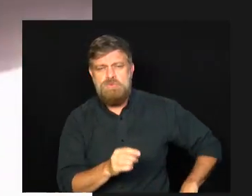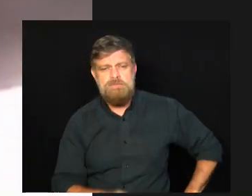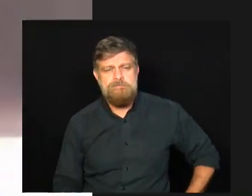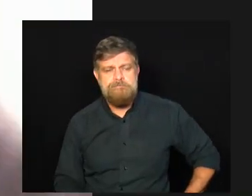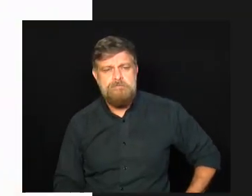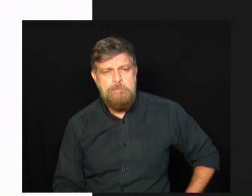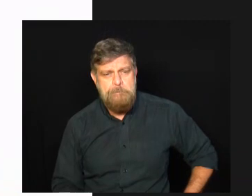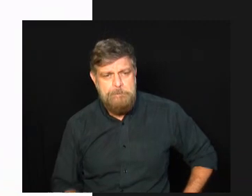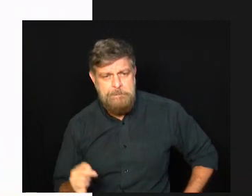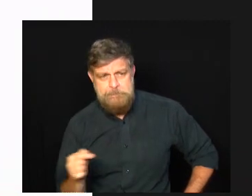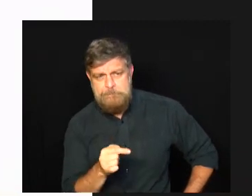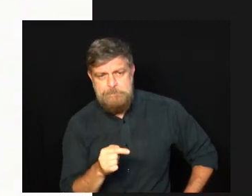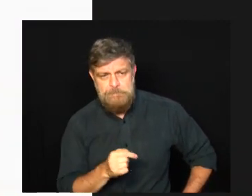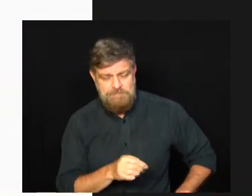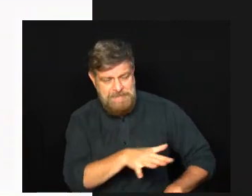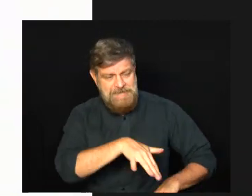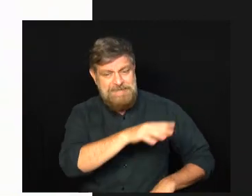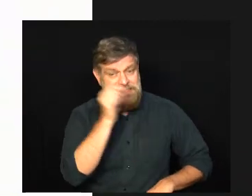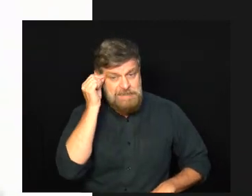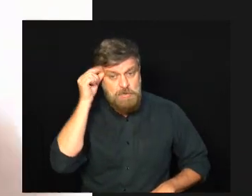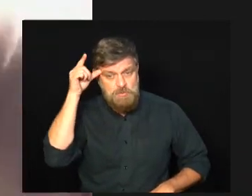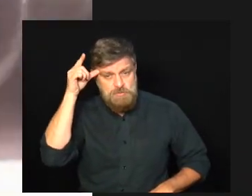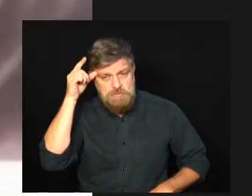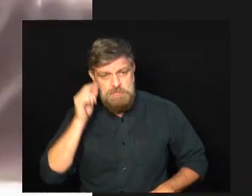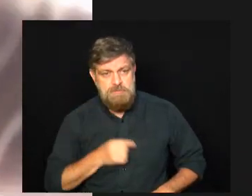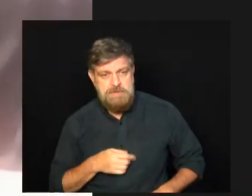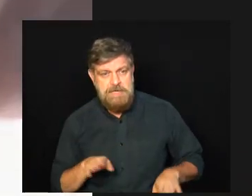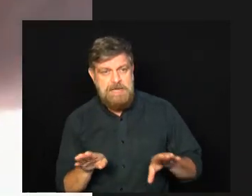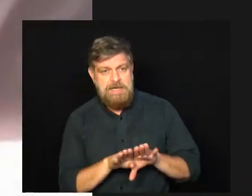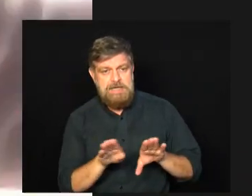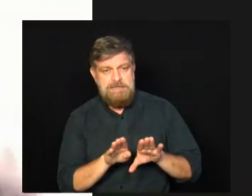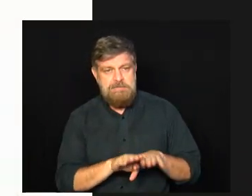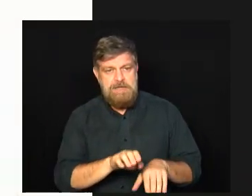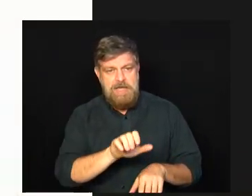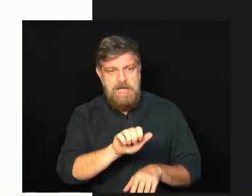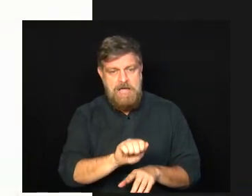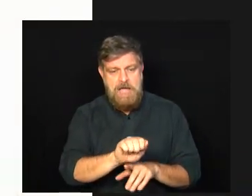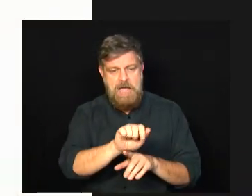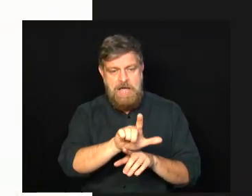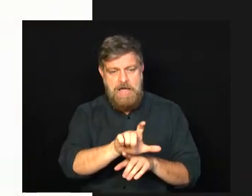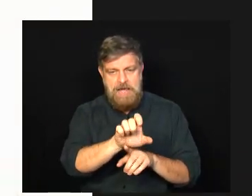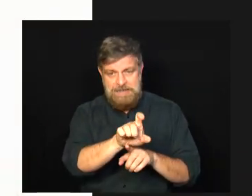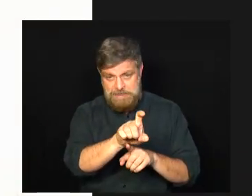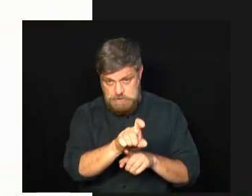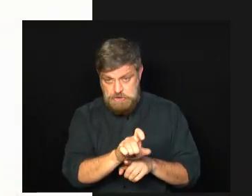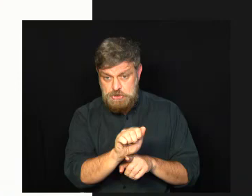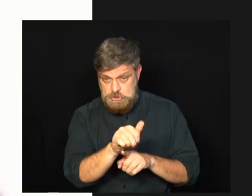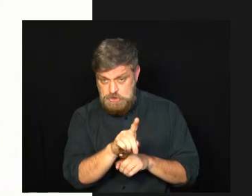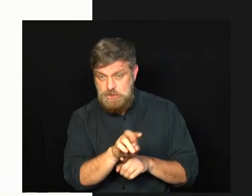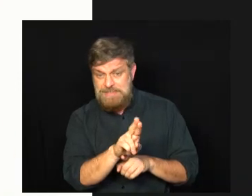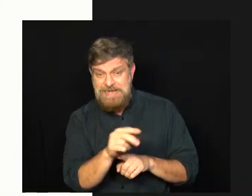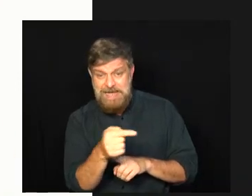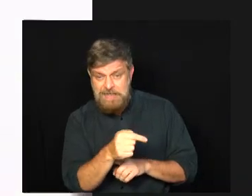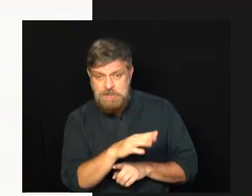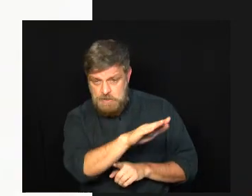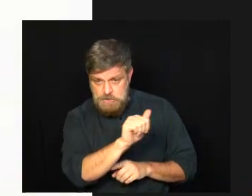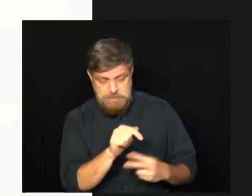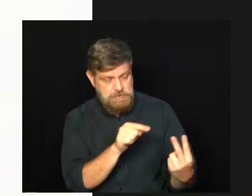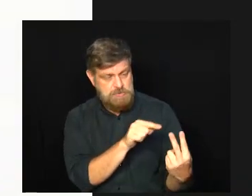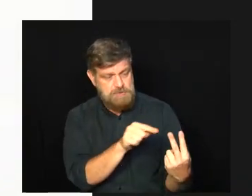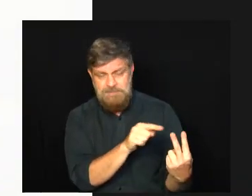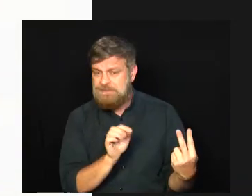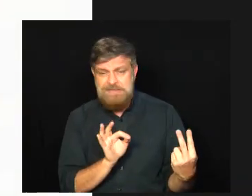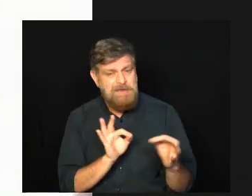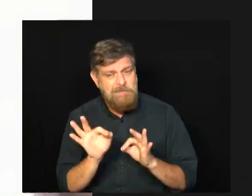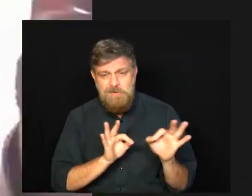o diretor de cultura, a Alexandra também é minha ex-aluna da universidade, eu disse, vocês não têm que fazer